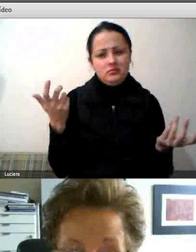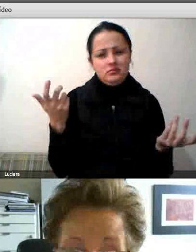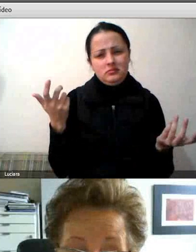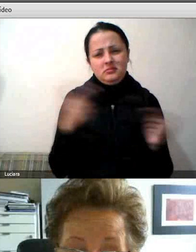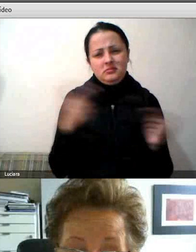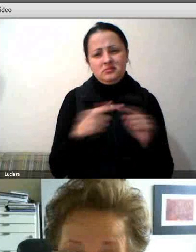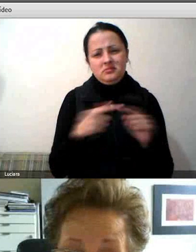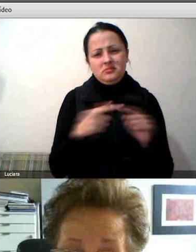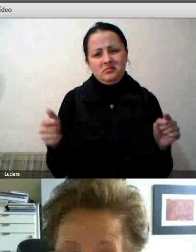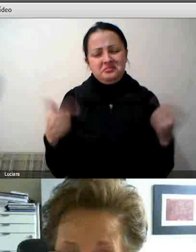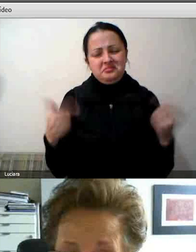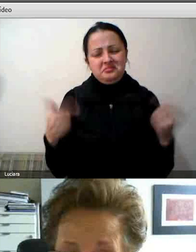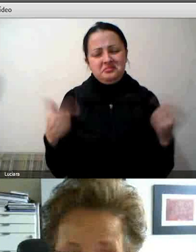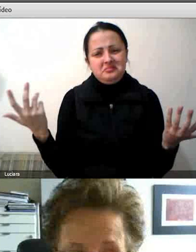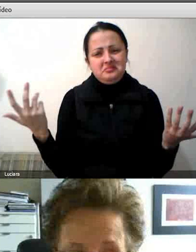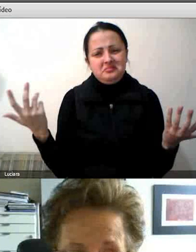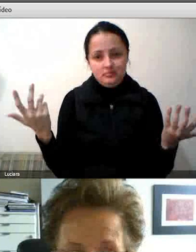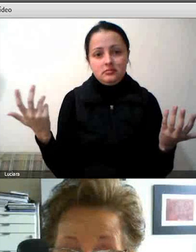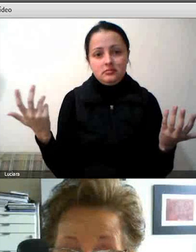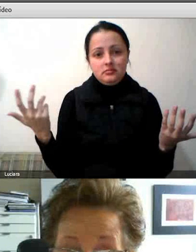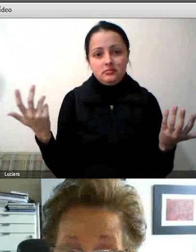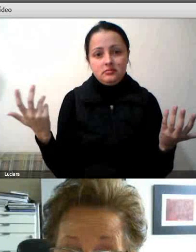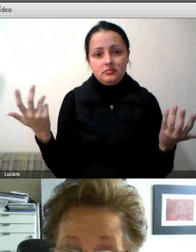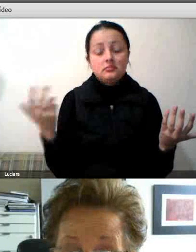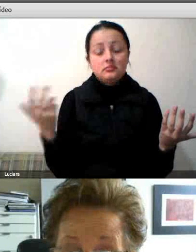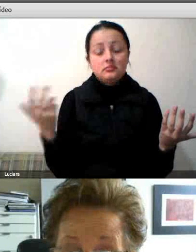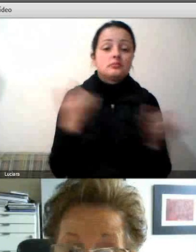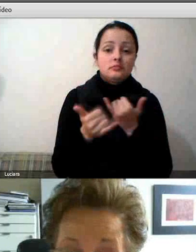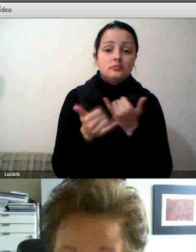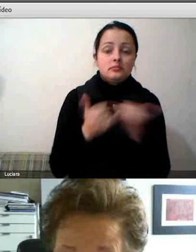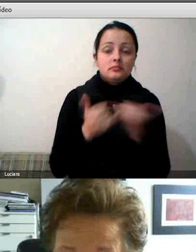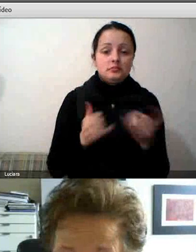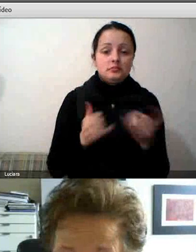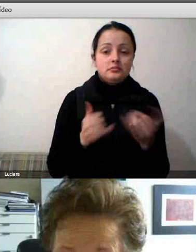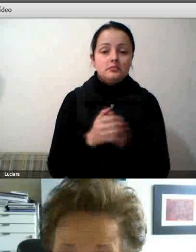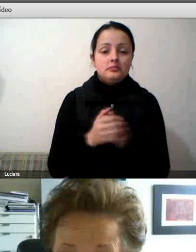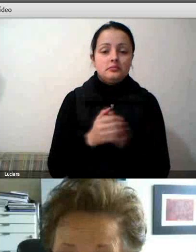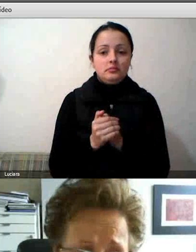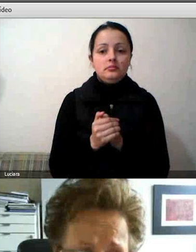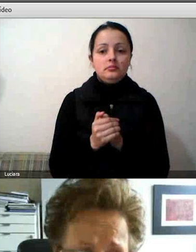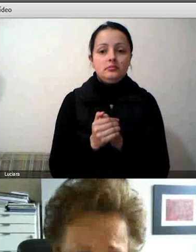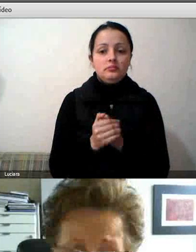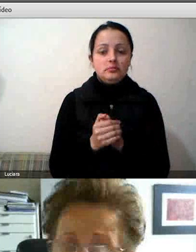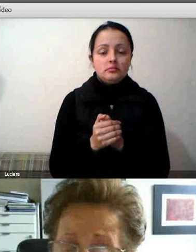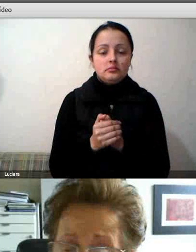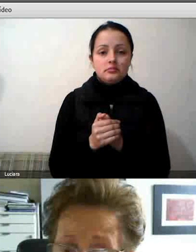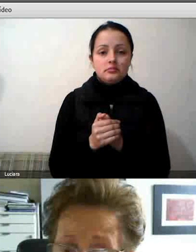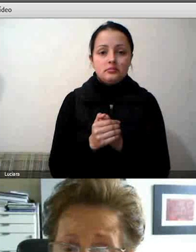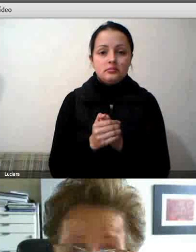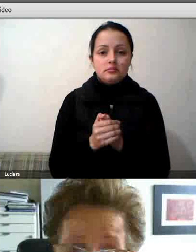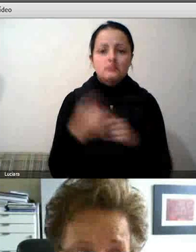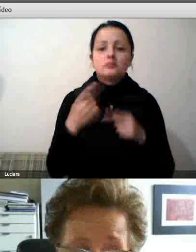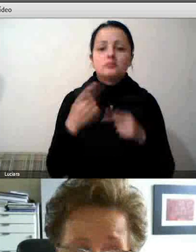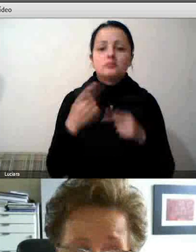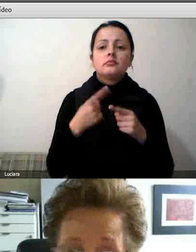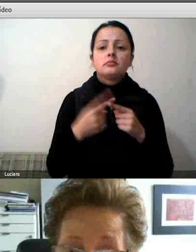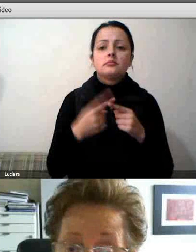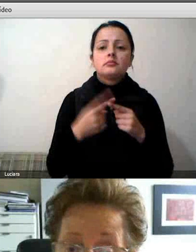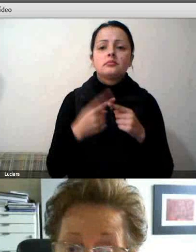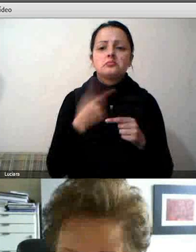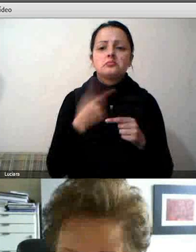Então, um professor que não sabe como é que o ouvido escuta, não pode acreditar que tem que obrigar o